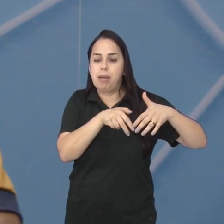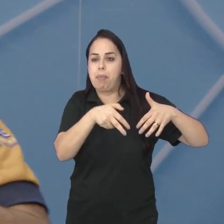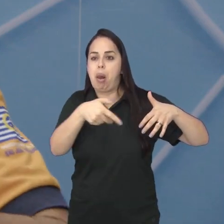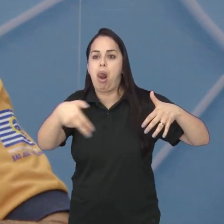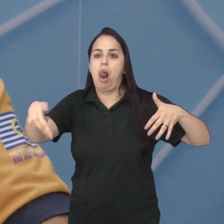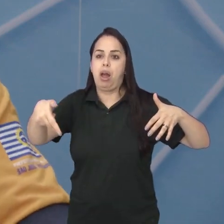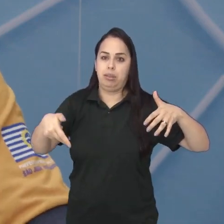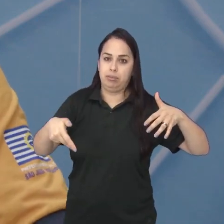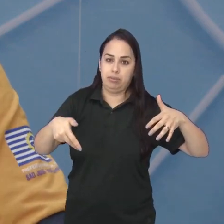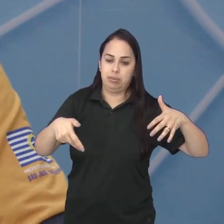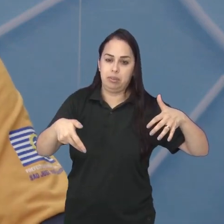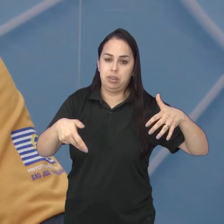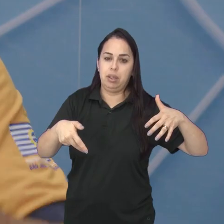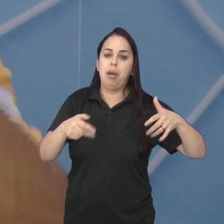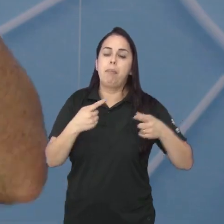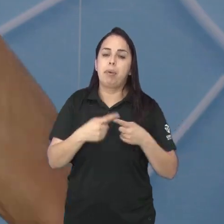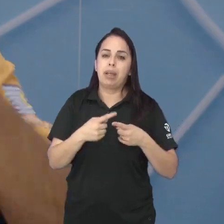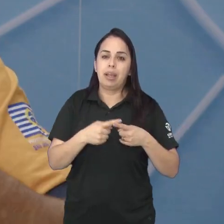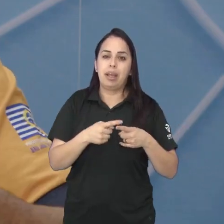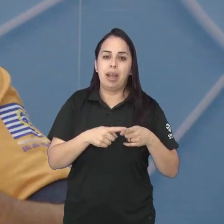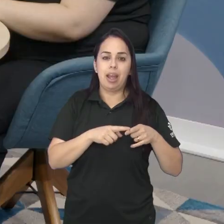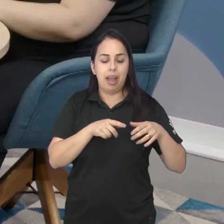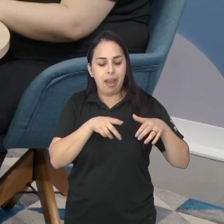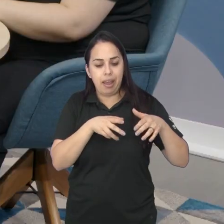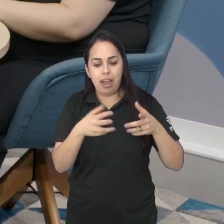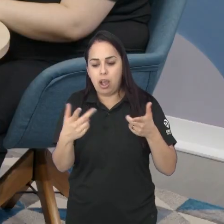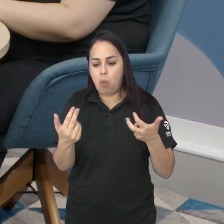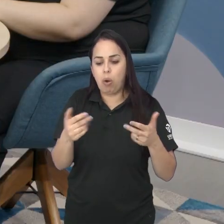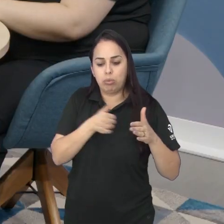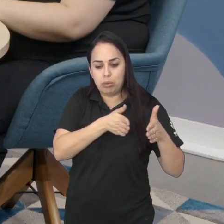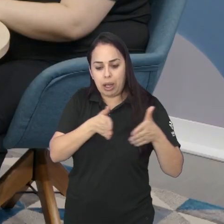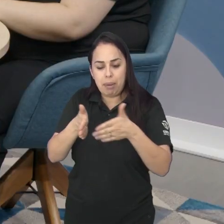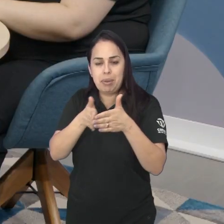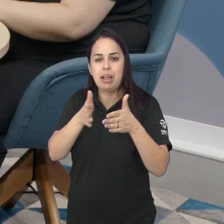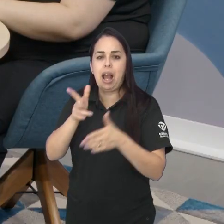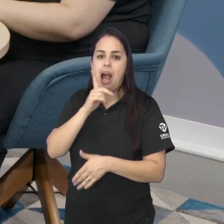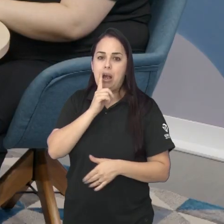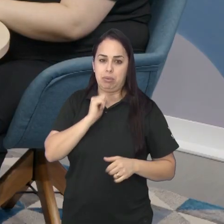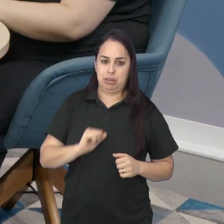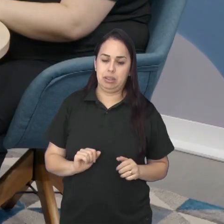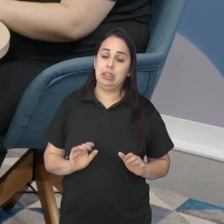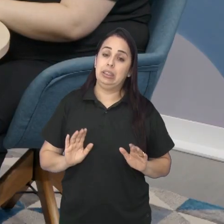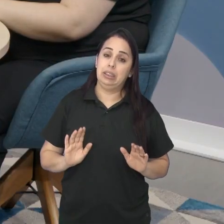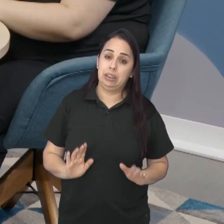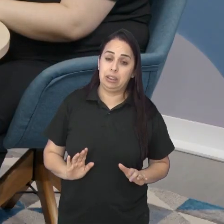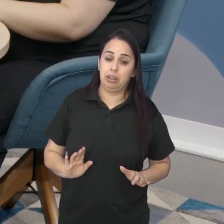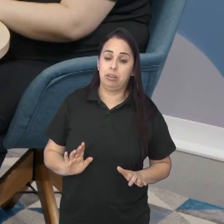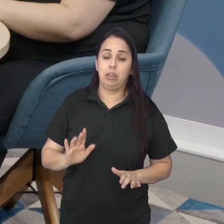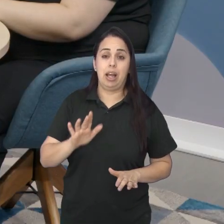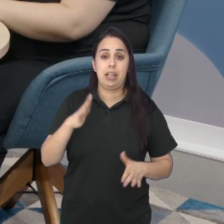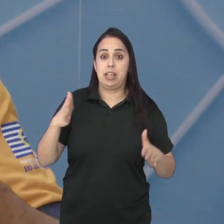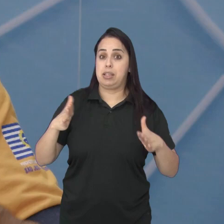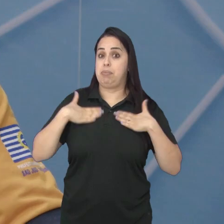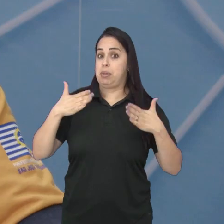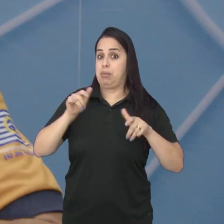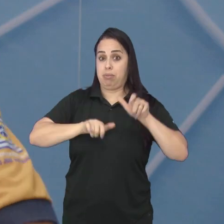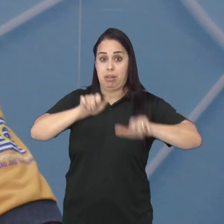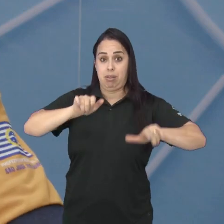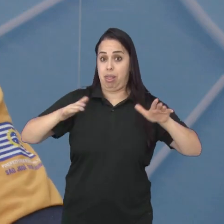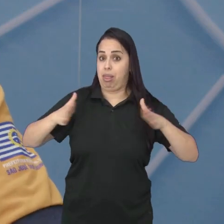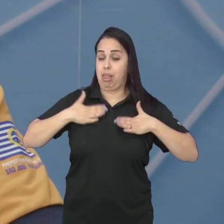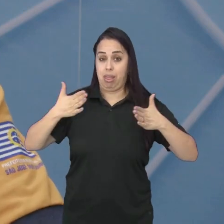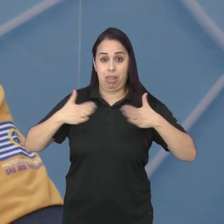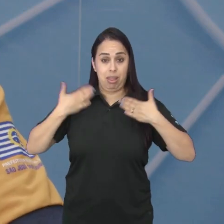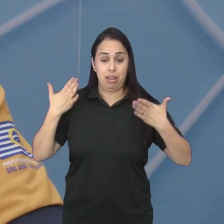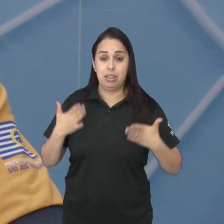sair dela é exatamente pelo caminho do curso da água que está chegando. Então, esse é o que pega todo mundo desprevenido. Se tiver